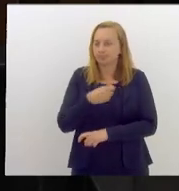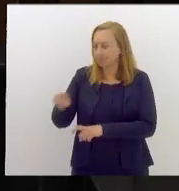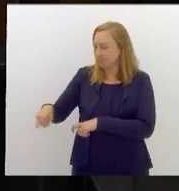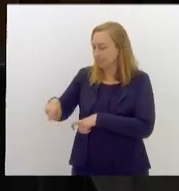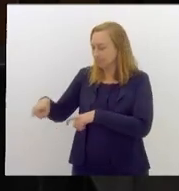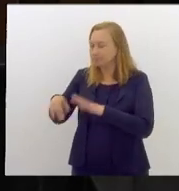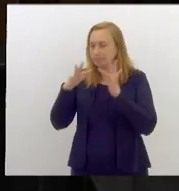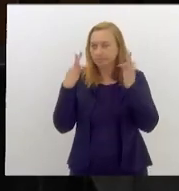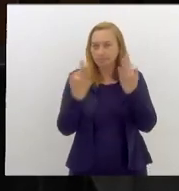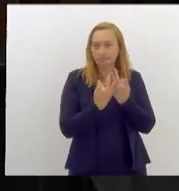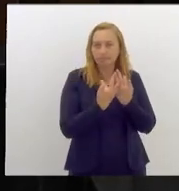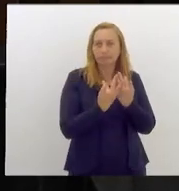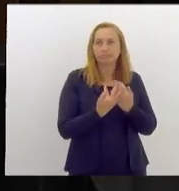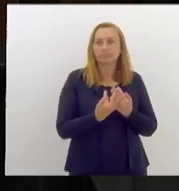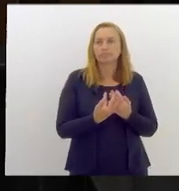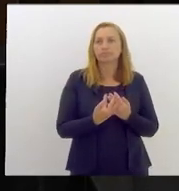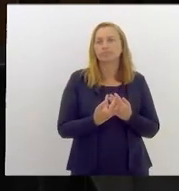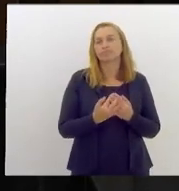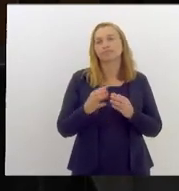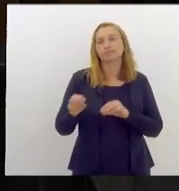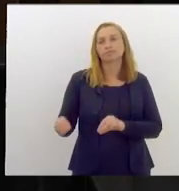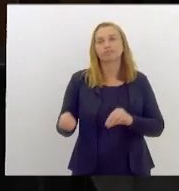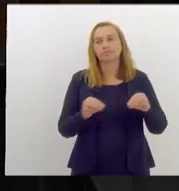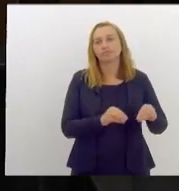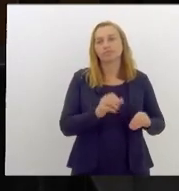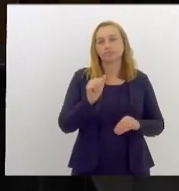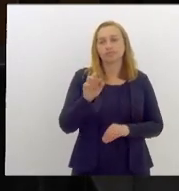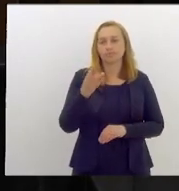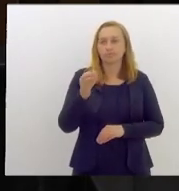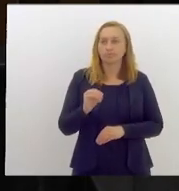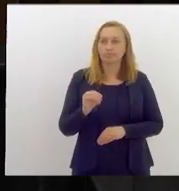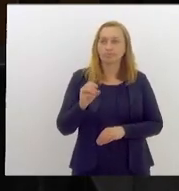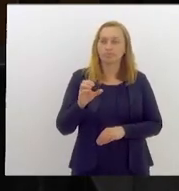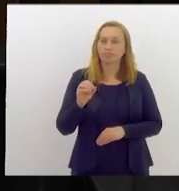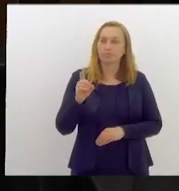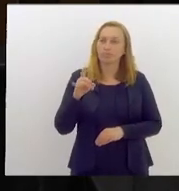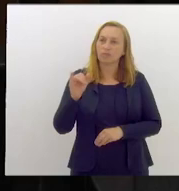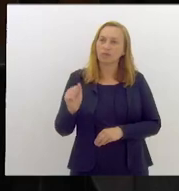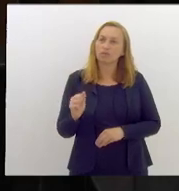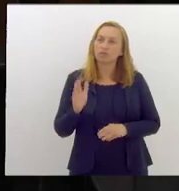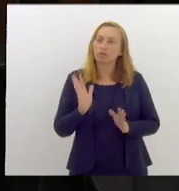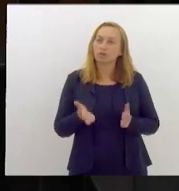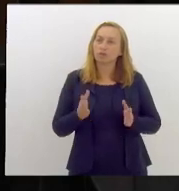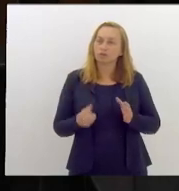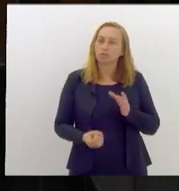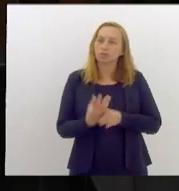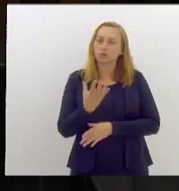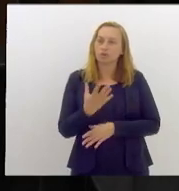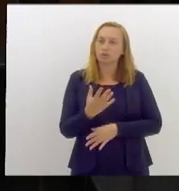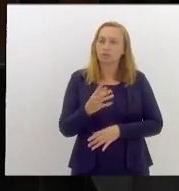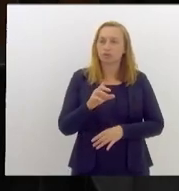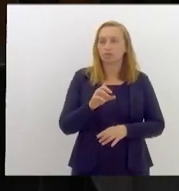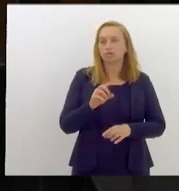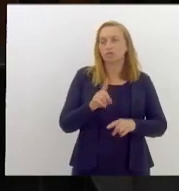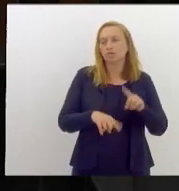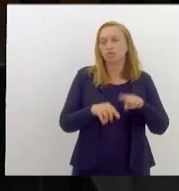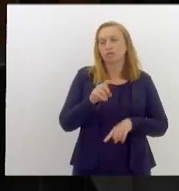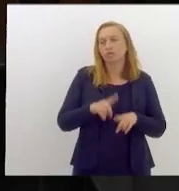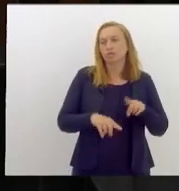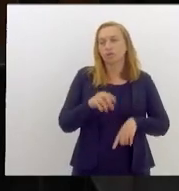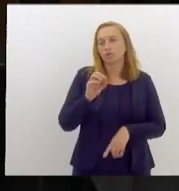familiares que fizeram a transição agroecológica e que hoje produzem produtos orgânicos no estado do Rio de Janeiro